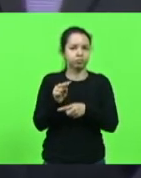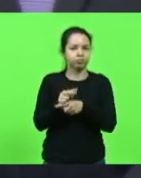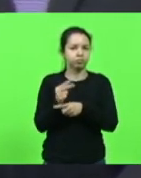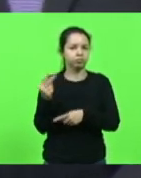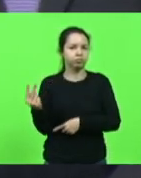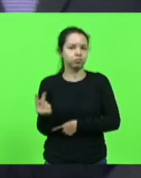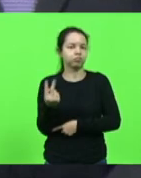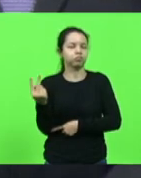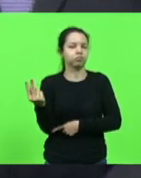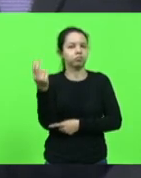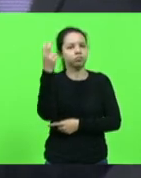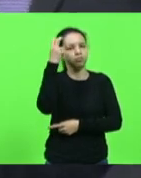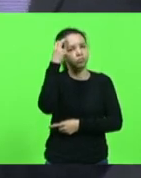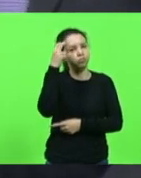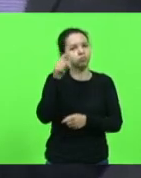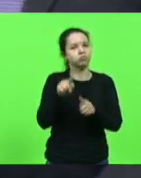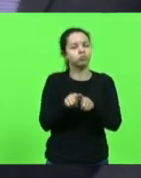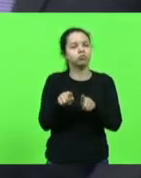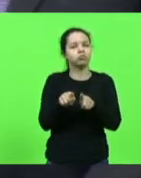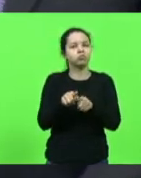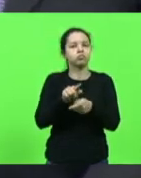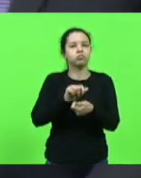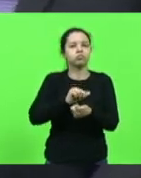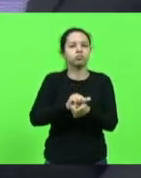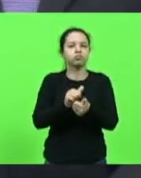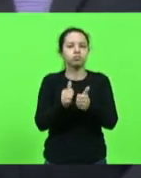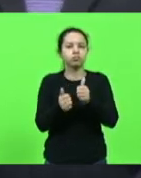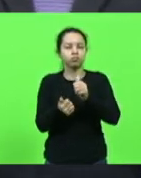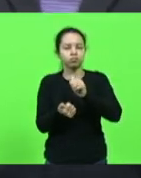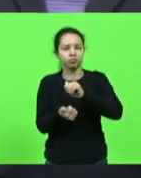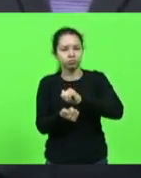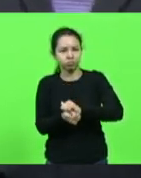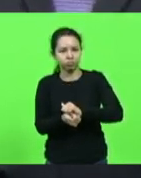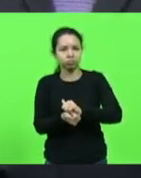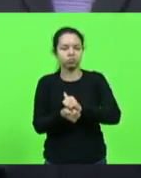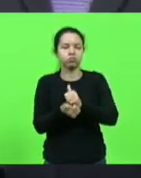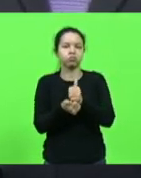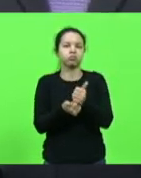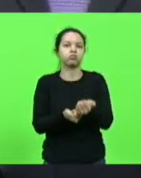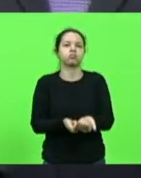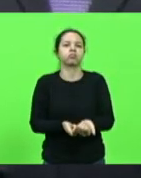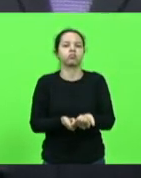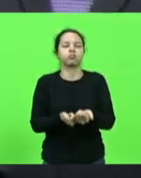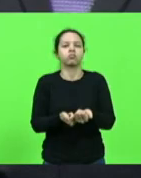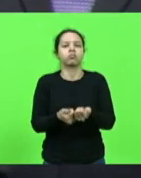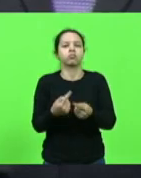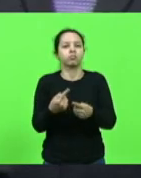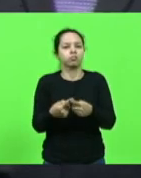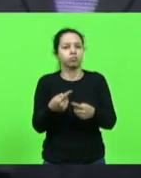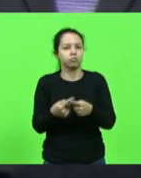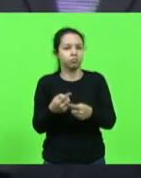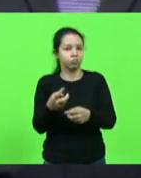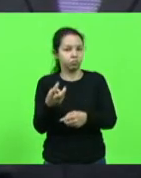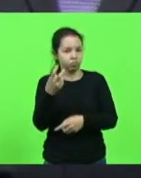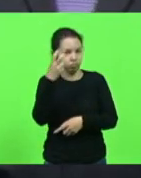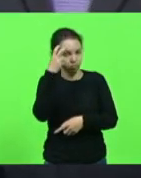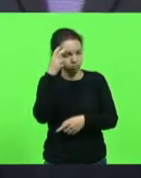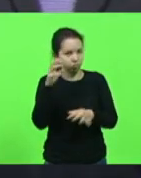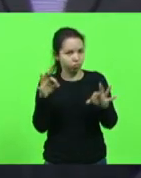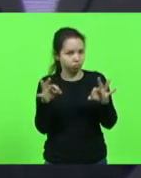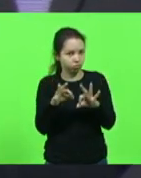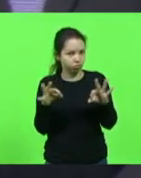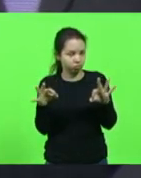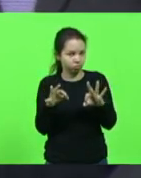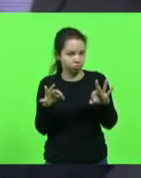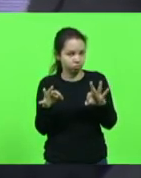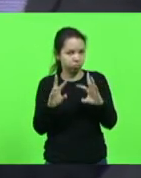artes de modo geral, pois sem cultura o ser humano definha e sem livros o